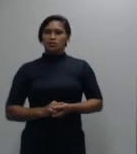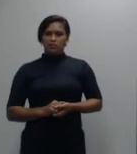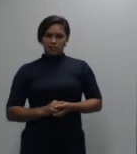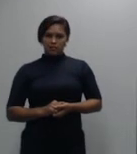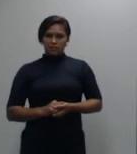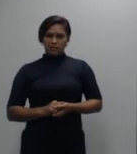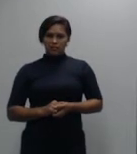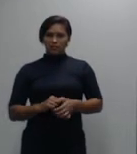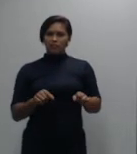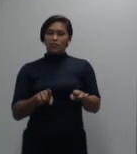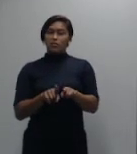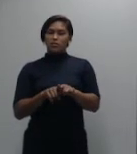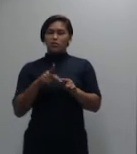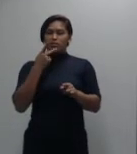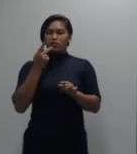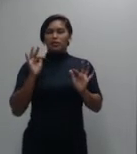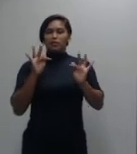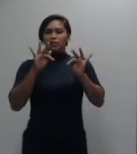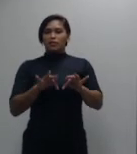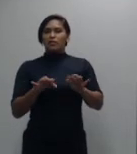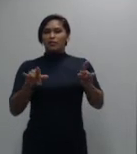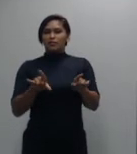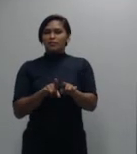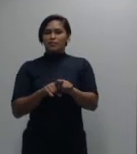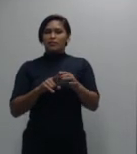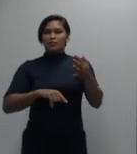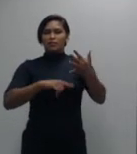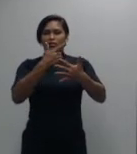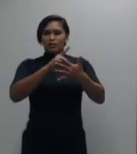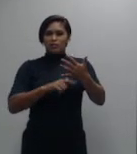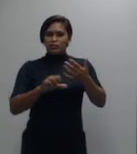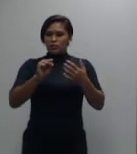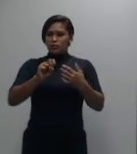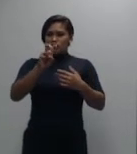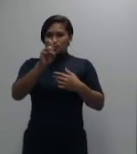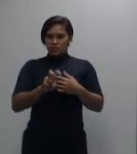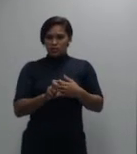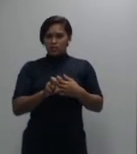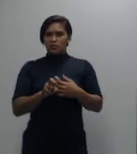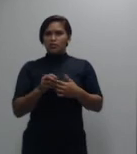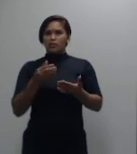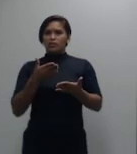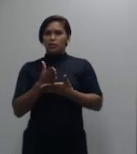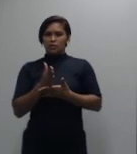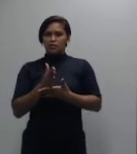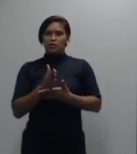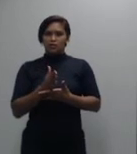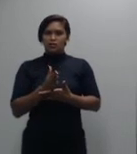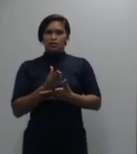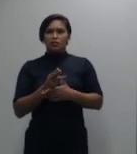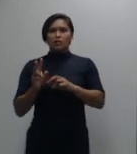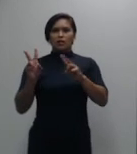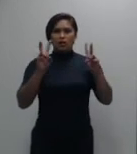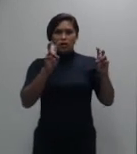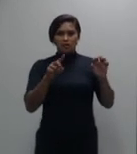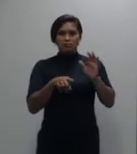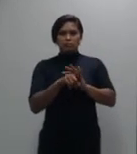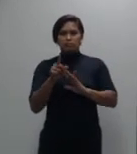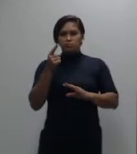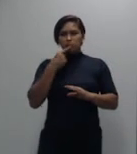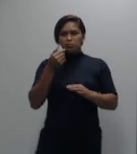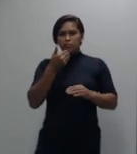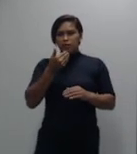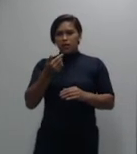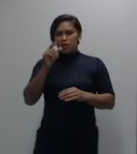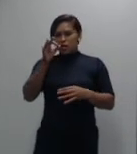Afinal 85 a sentença reconhece avô "para tradução com a venda de